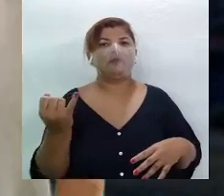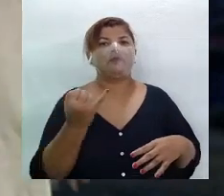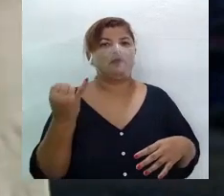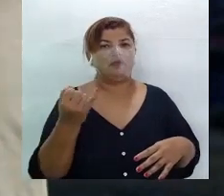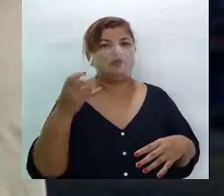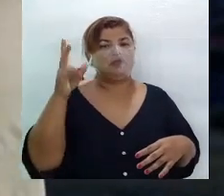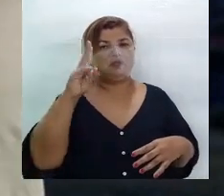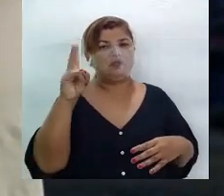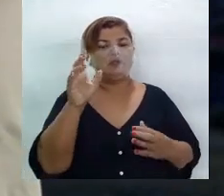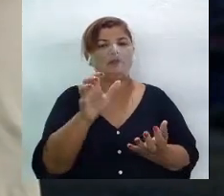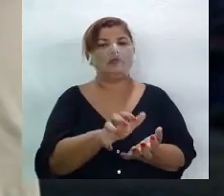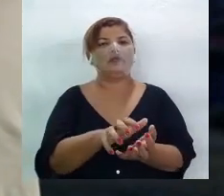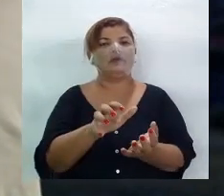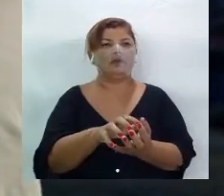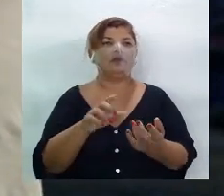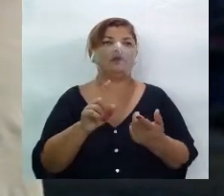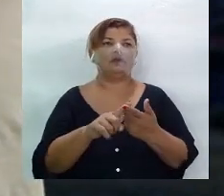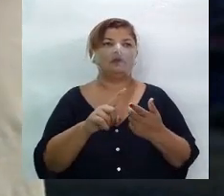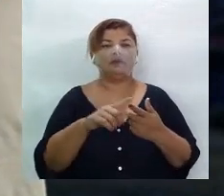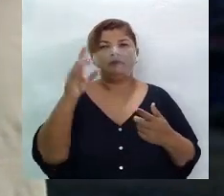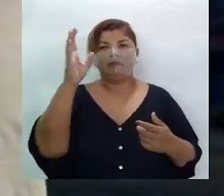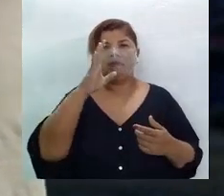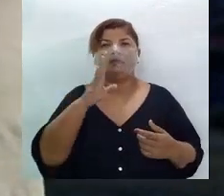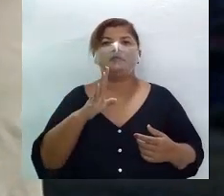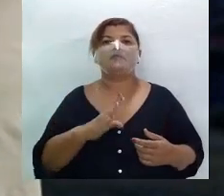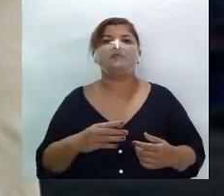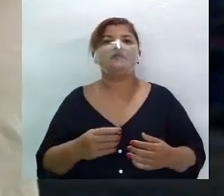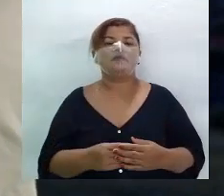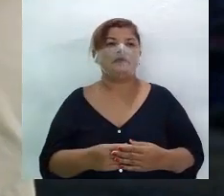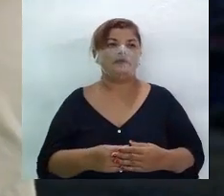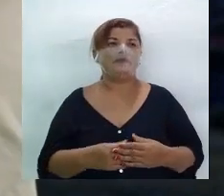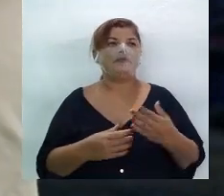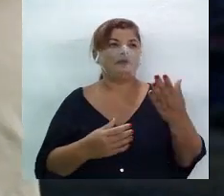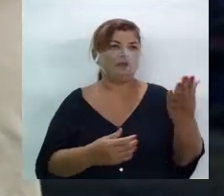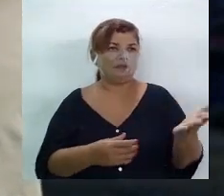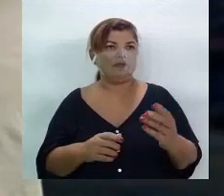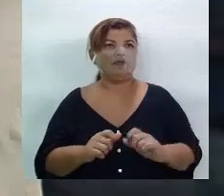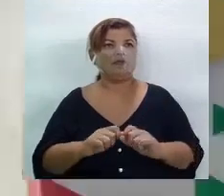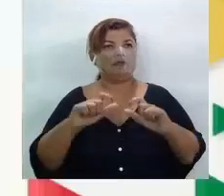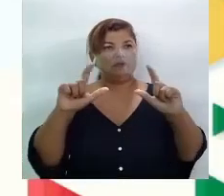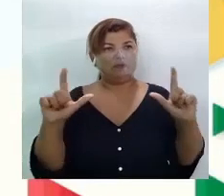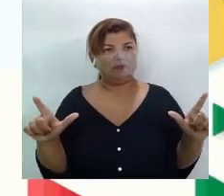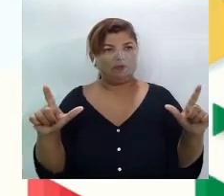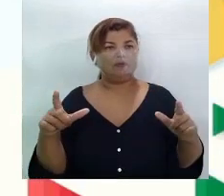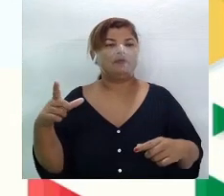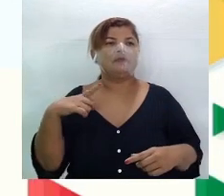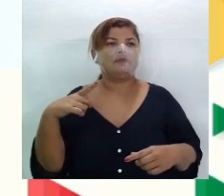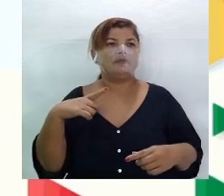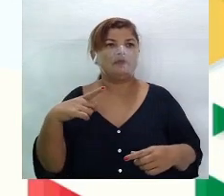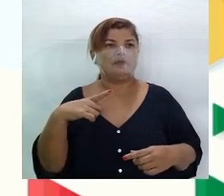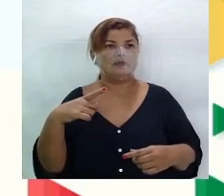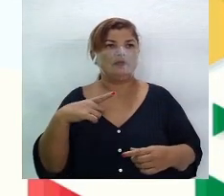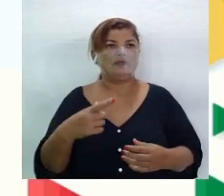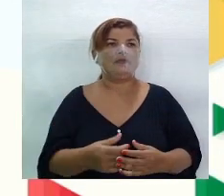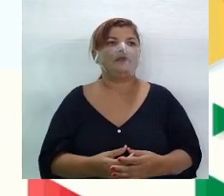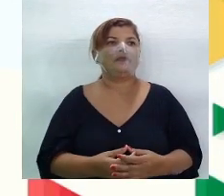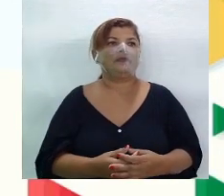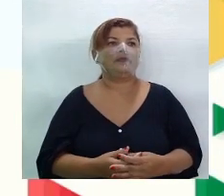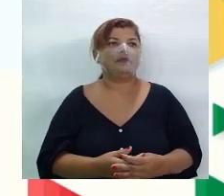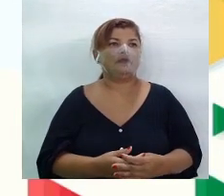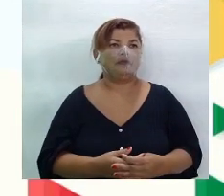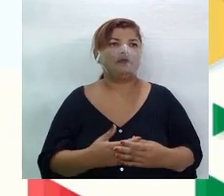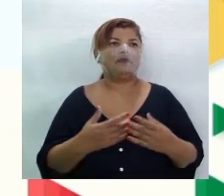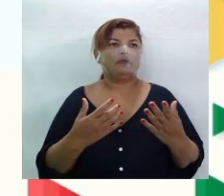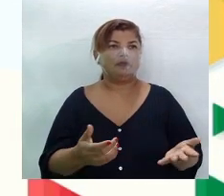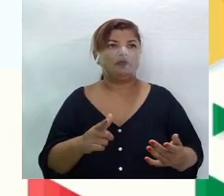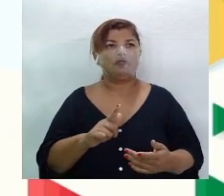de Pernambuco, como também na história do Brasil como um todo. Aí temos mais ainda na tela, podemos acompanhar a seguinte questão. Gilberto